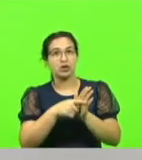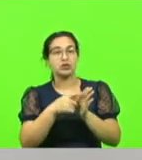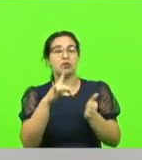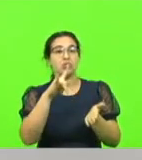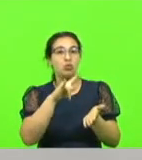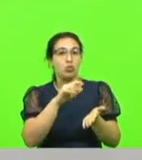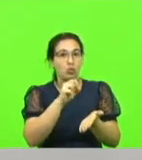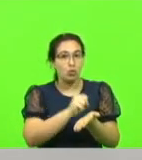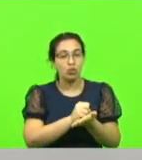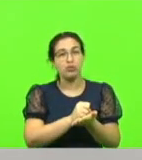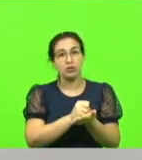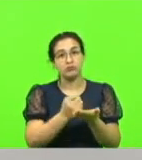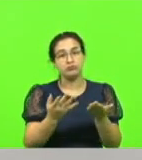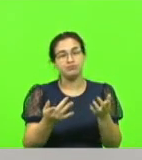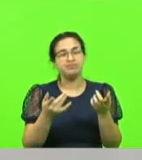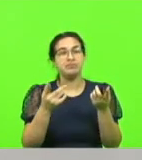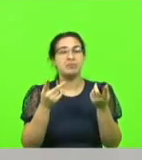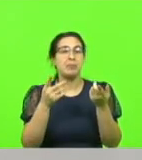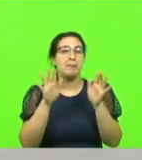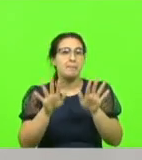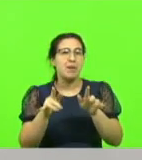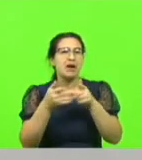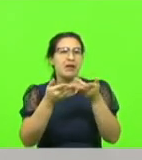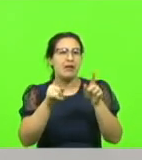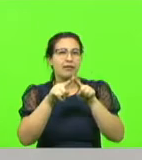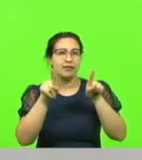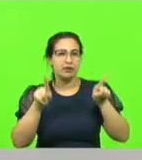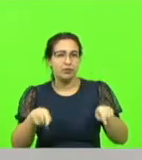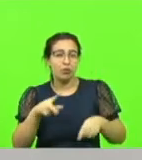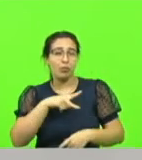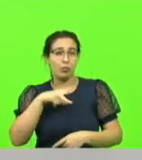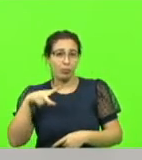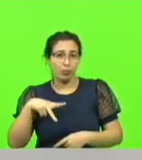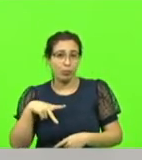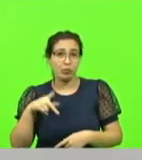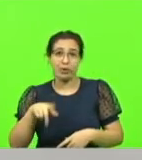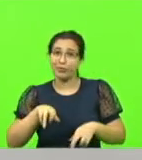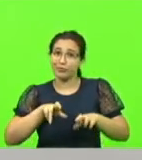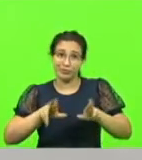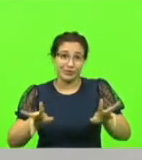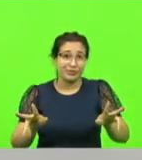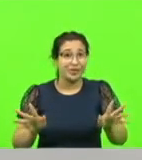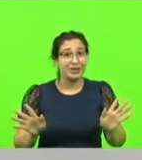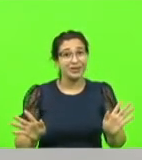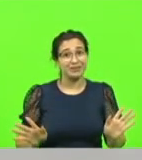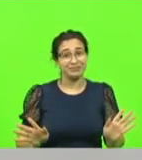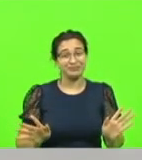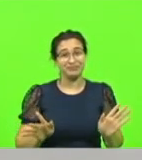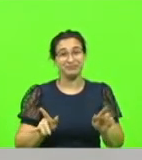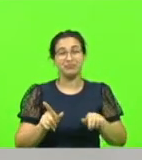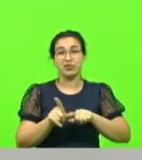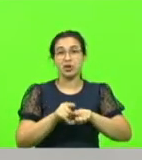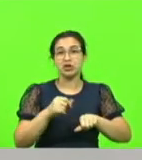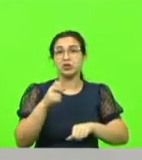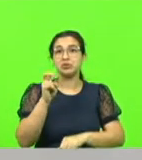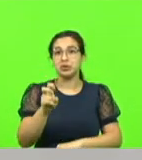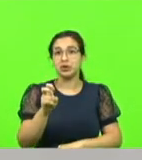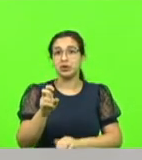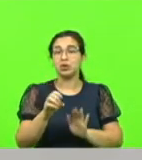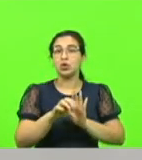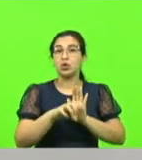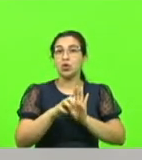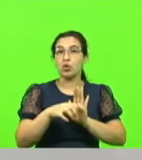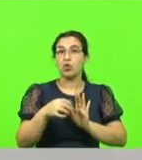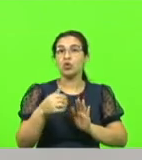públicos, como é o caso de Paulo Guedes, ministro da Economia, a situação é bem diferente. O artigo 5º do Código de Conduta da Alta